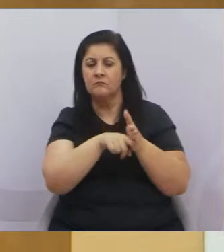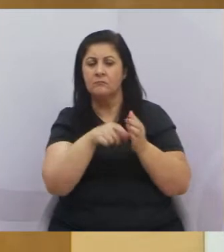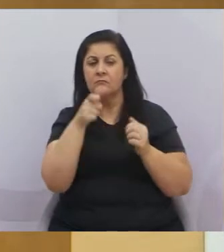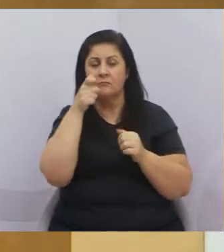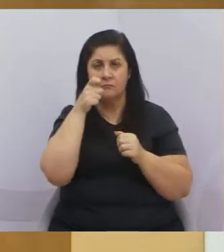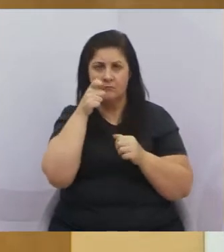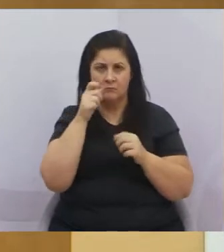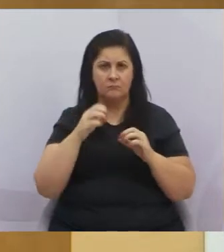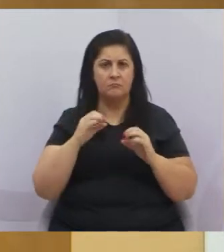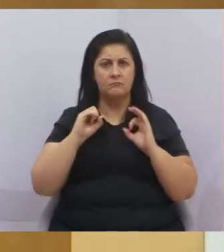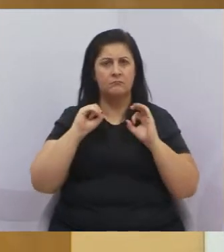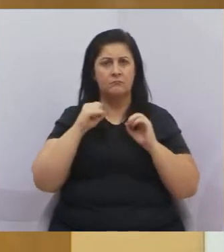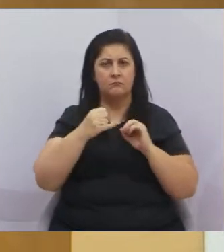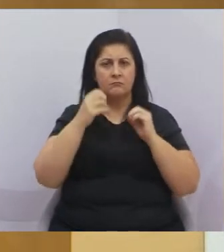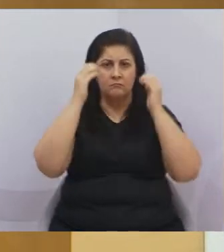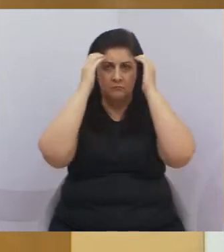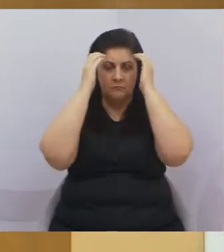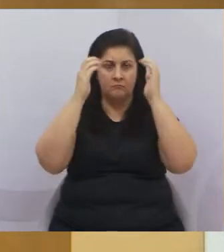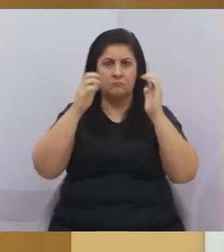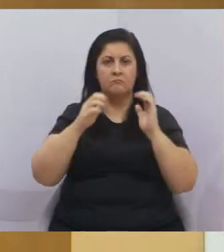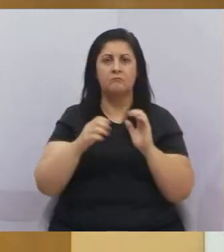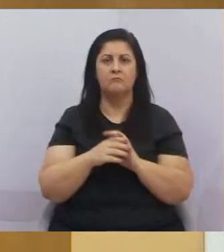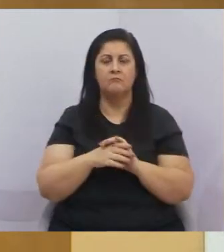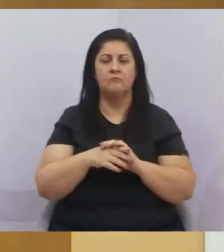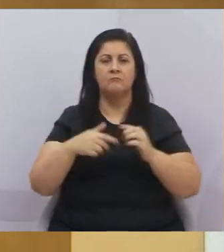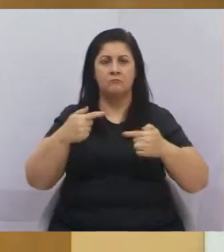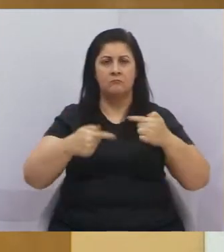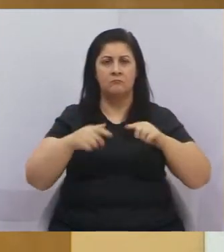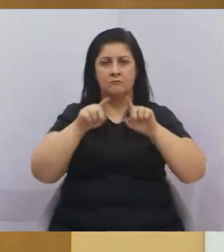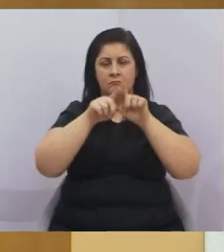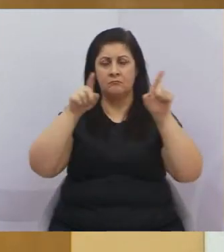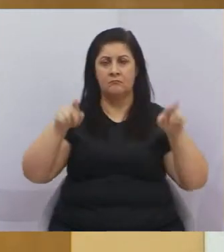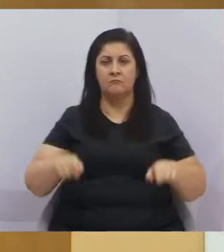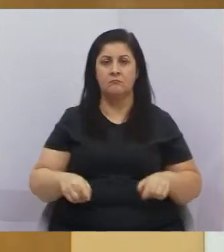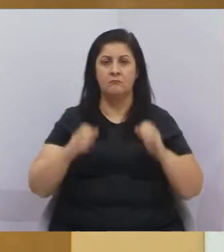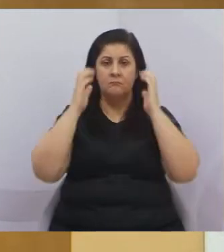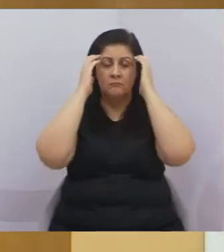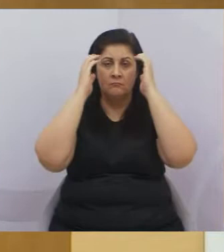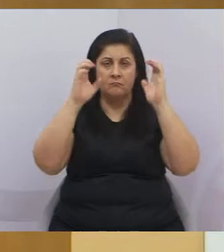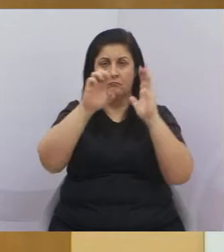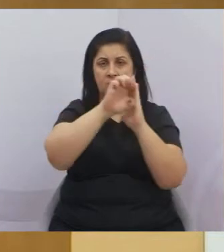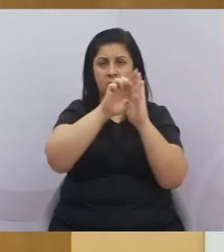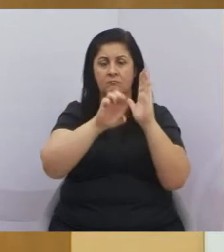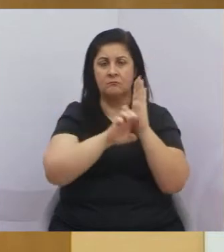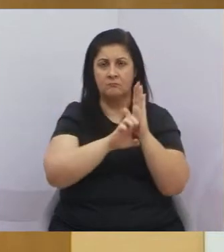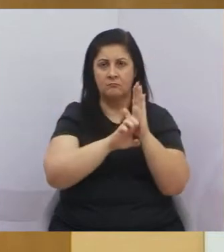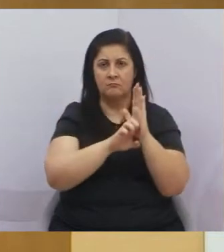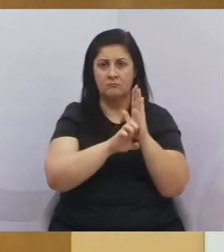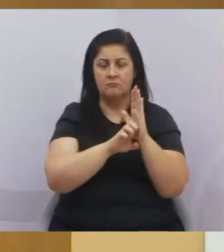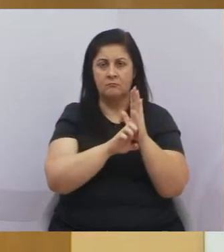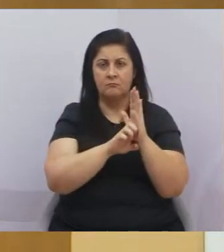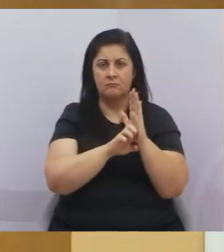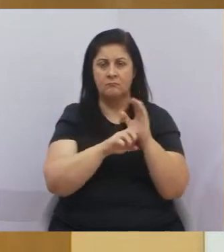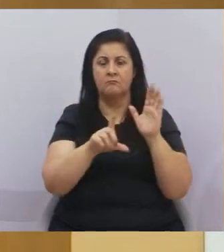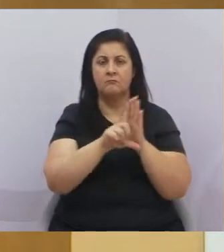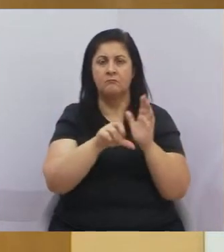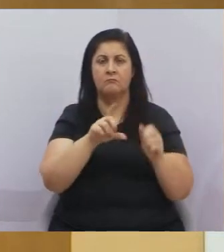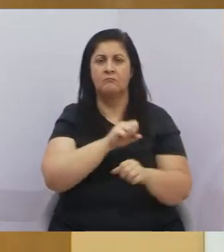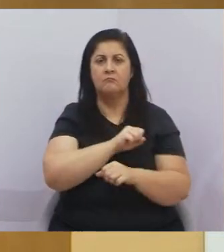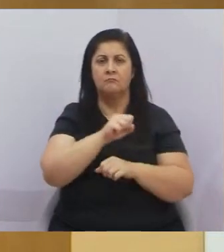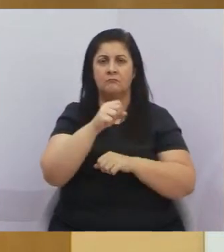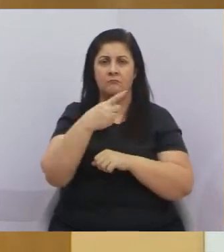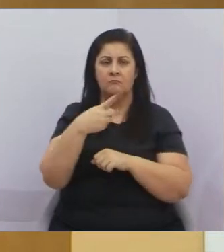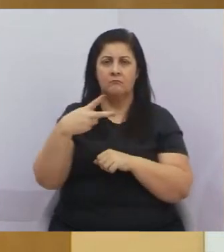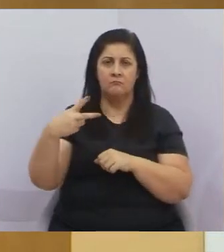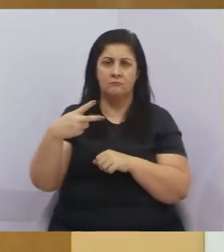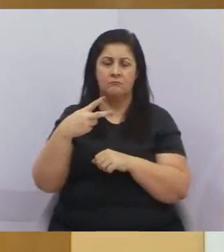públicas setoriais, em atenção às previsões do Estatuto da Desigualdade Racial, Lei nº 12.288,